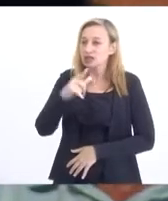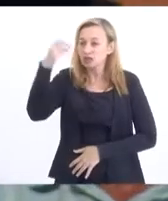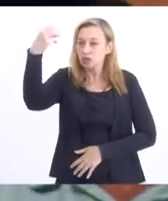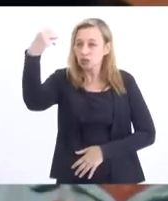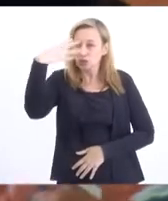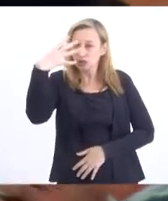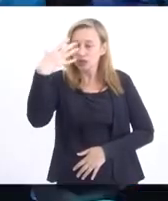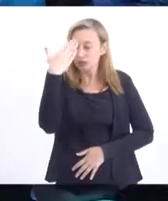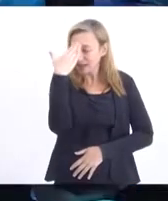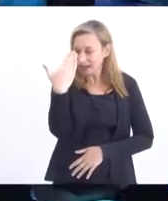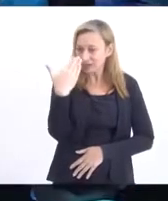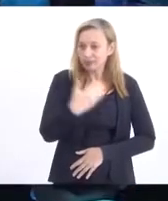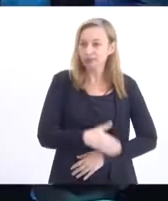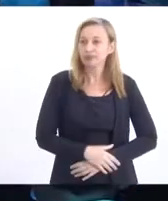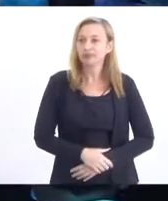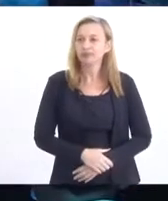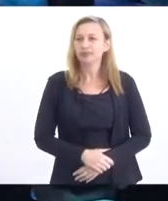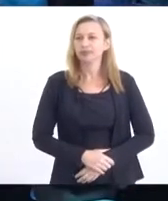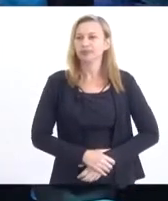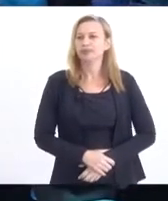obrigado.